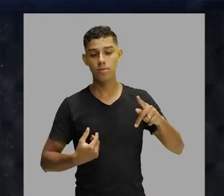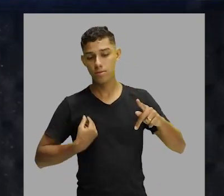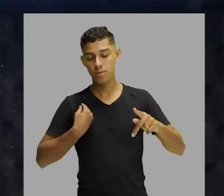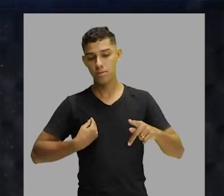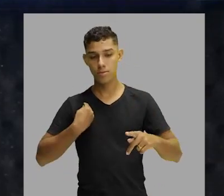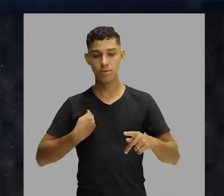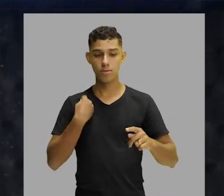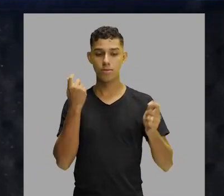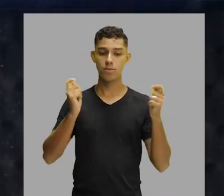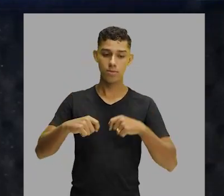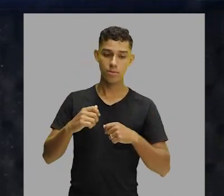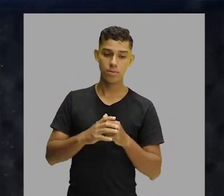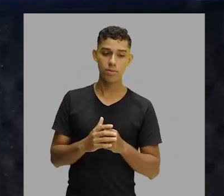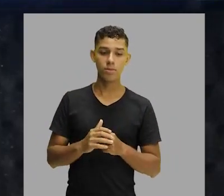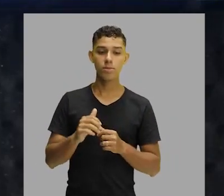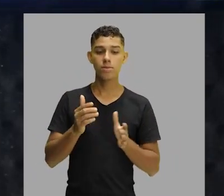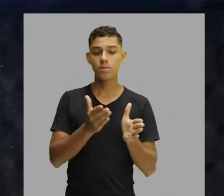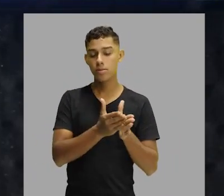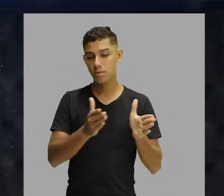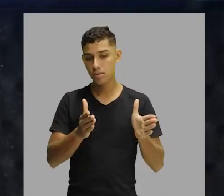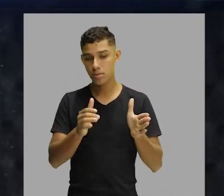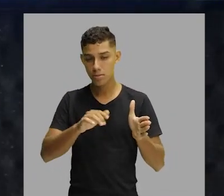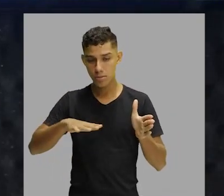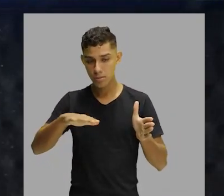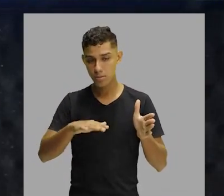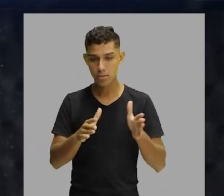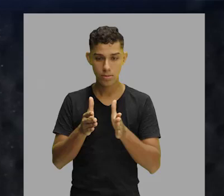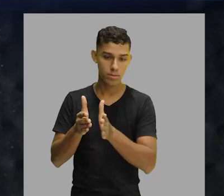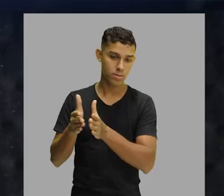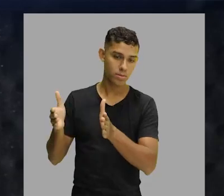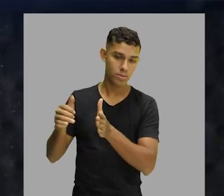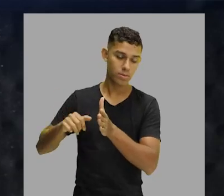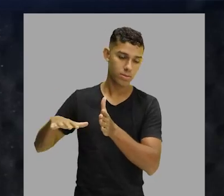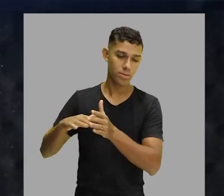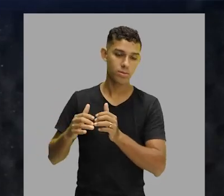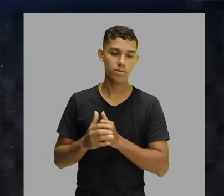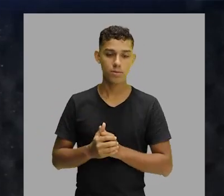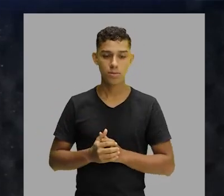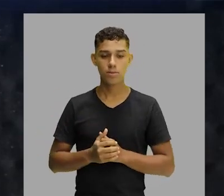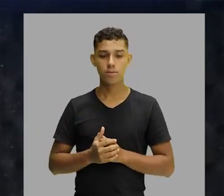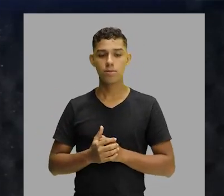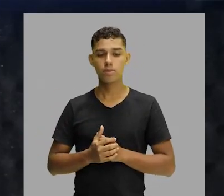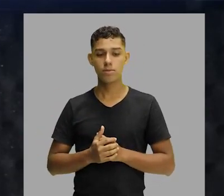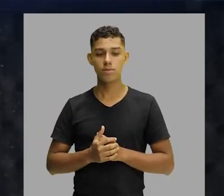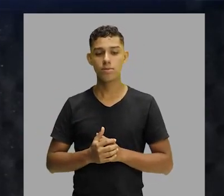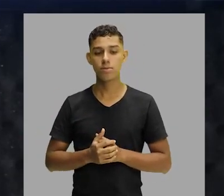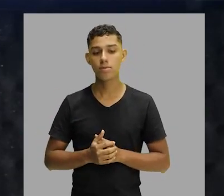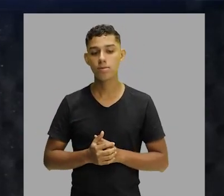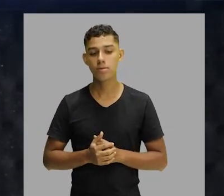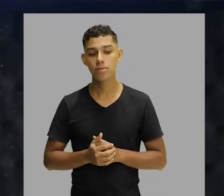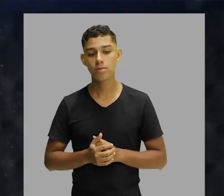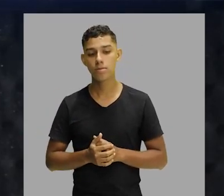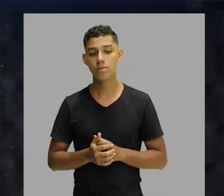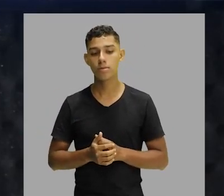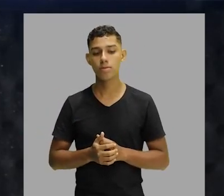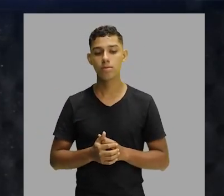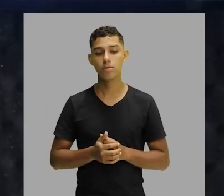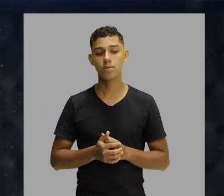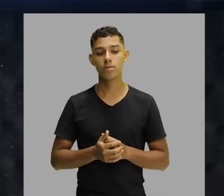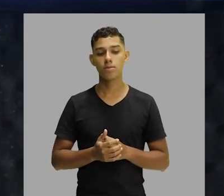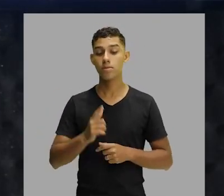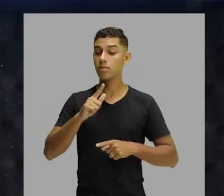justamente por conta desses buracos que acontecem desta dopagem, sendo colocado aí